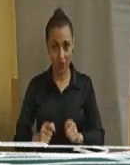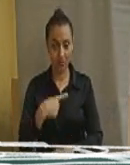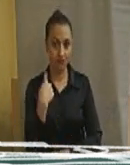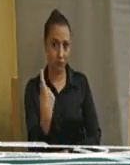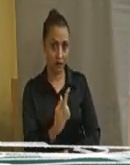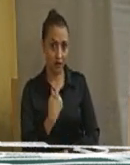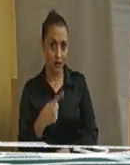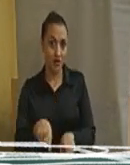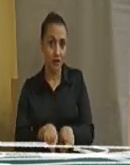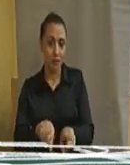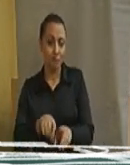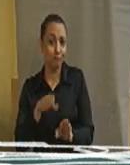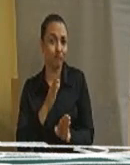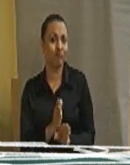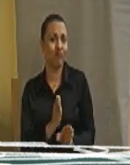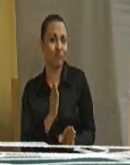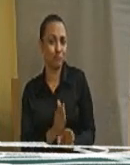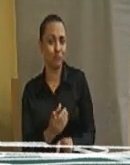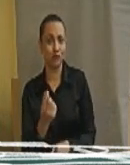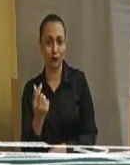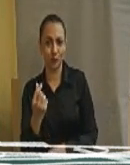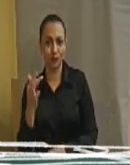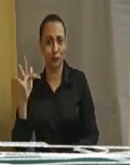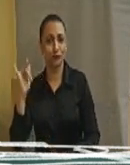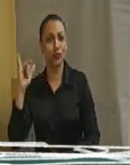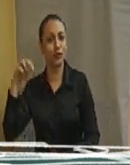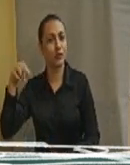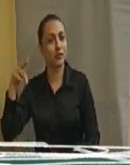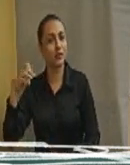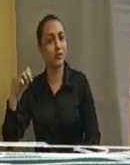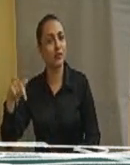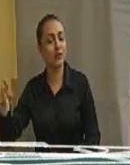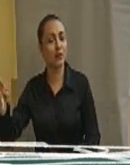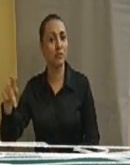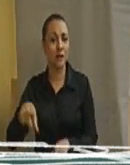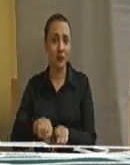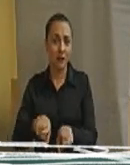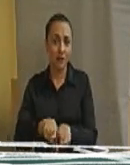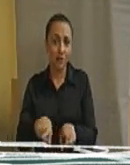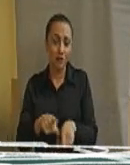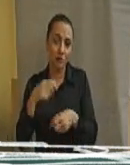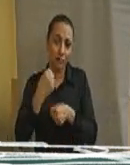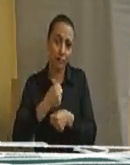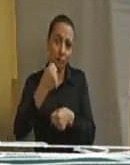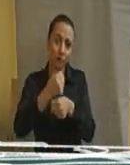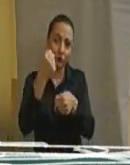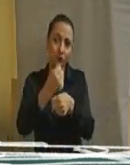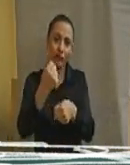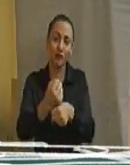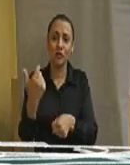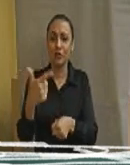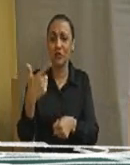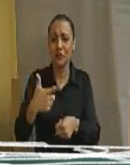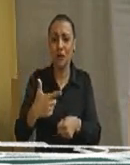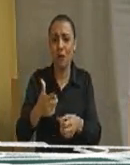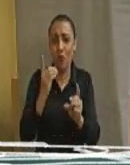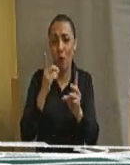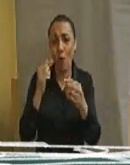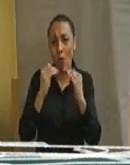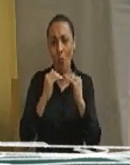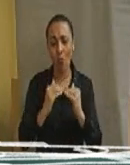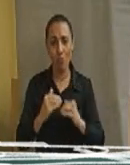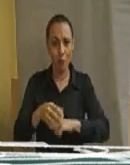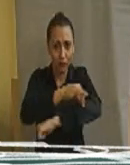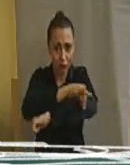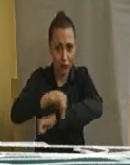obras, pois houve bloqueio de recursos do FINEP, tendo em vista que uma obra foi construída fora dos padrões de engenharia e precisou ser